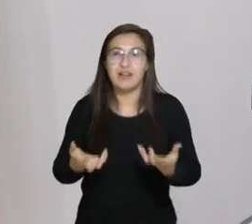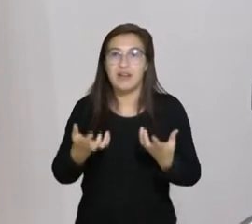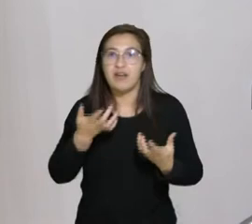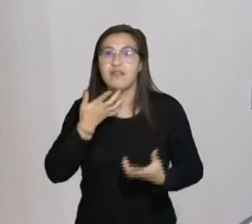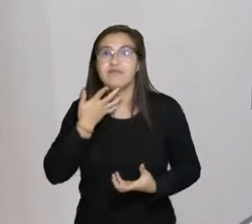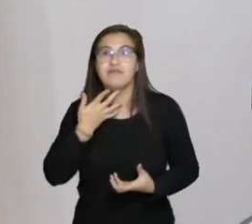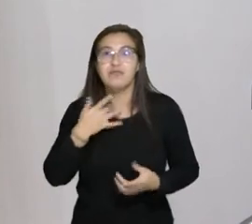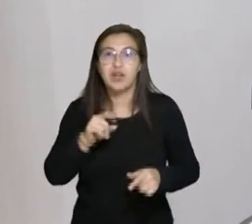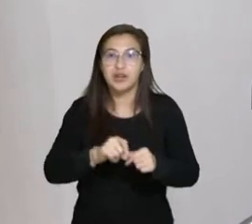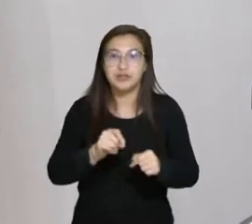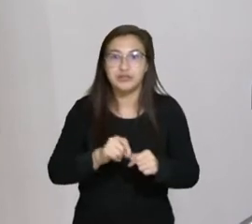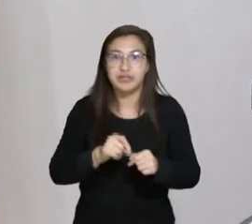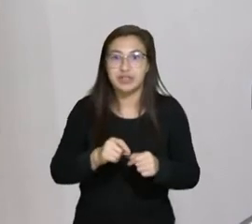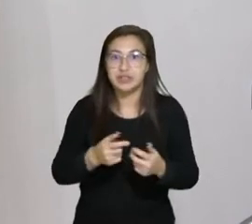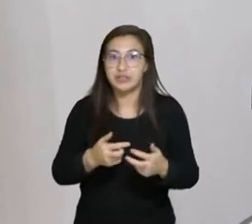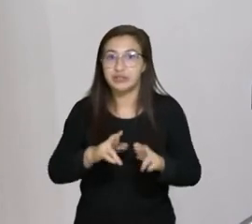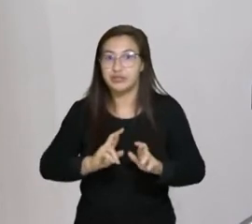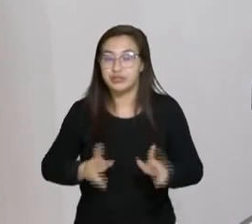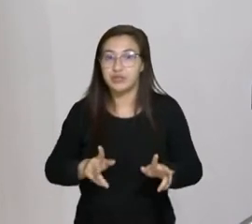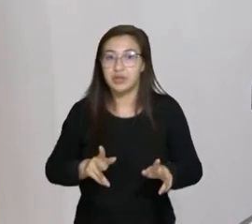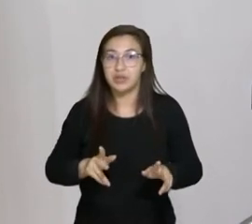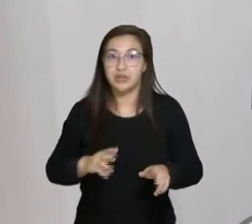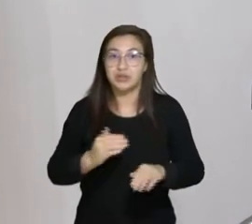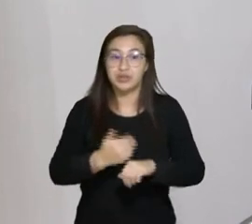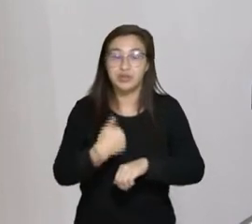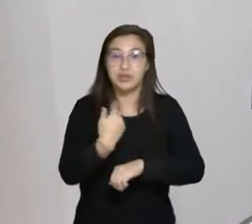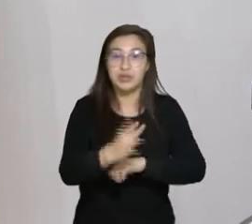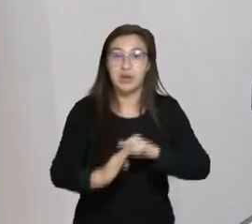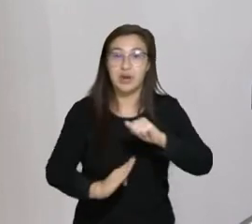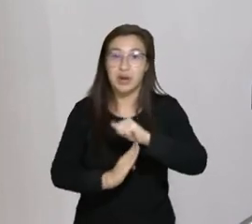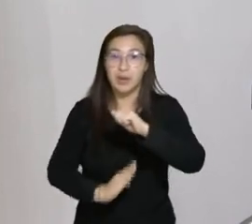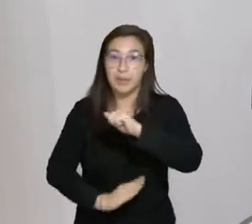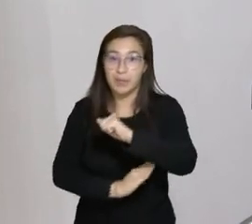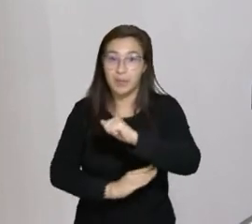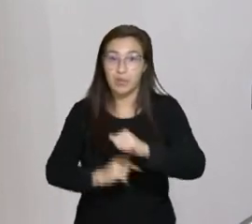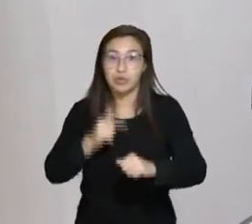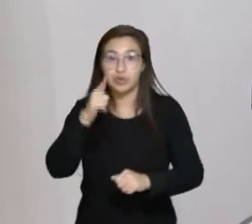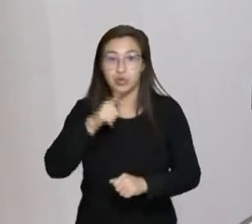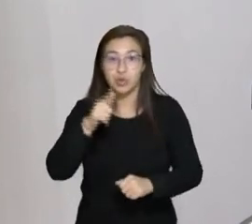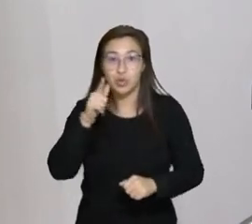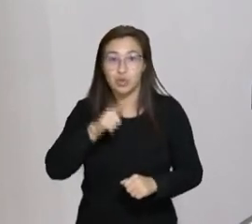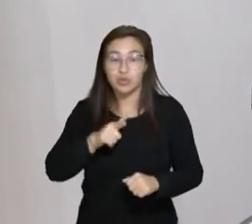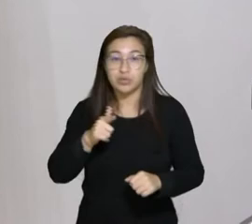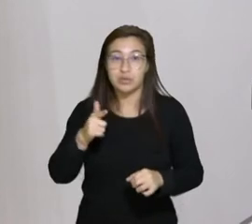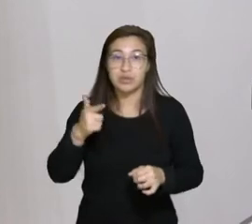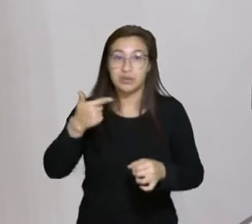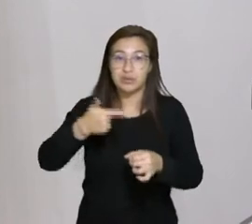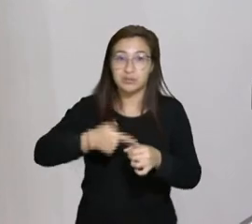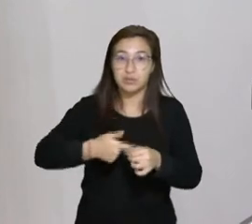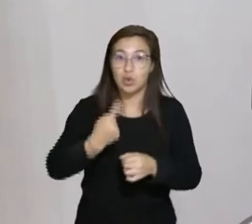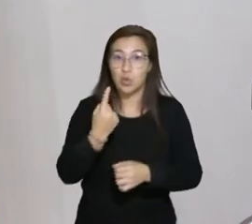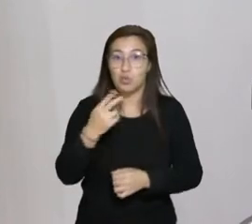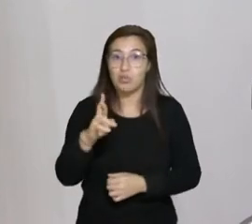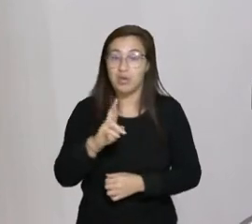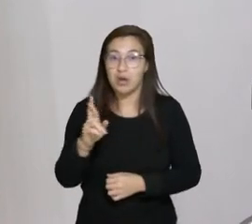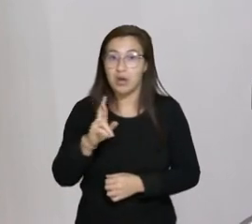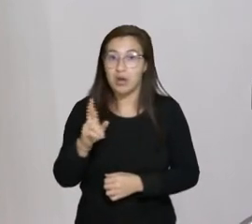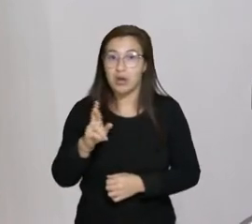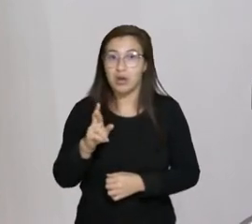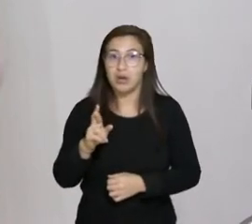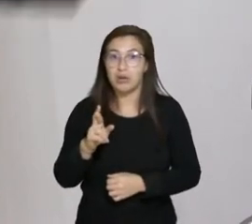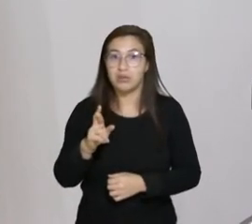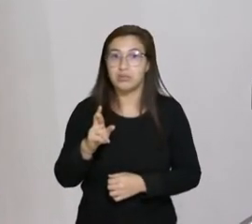se você atravessar a ponte aqui Florianópolis você abastece consumidor a um real a menos que a dizer que se você chegar